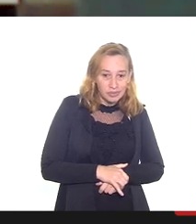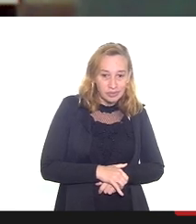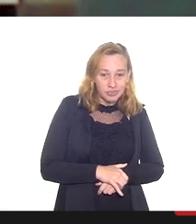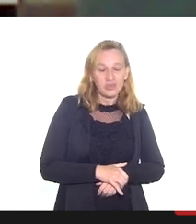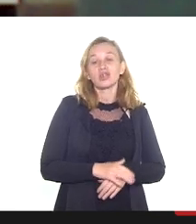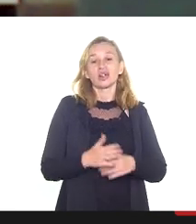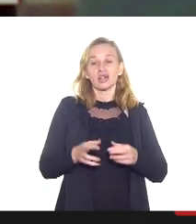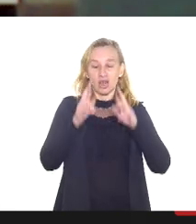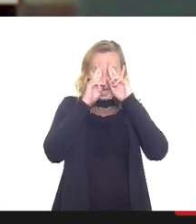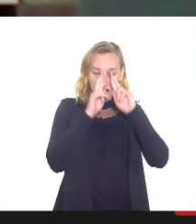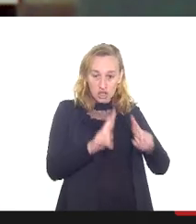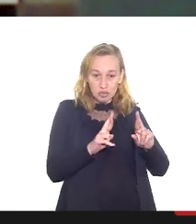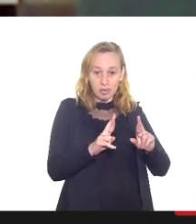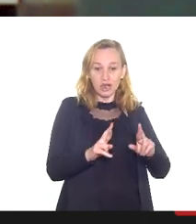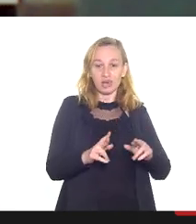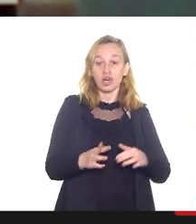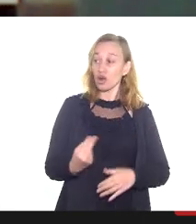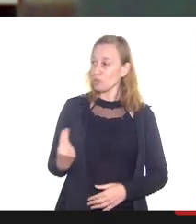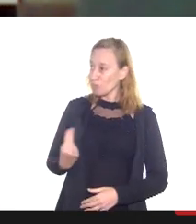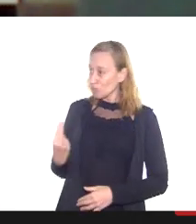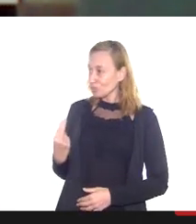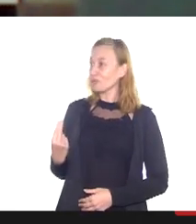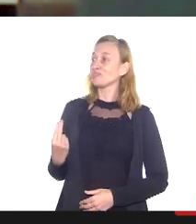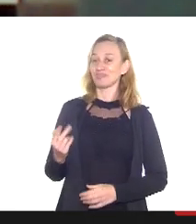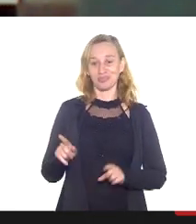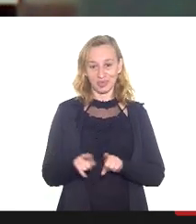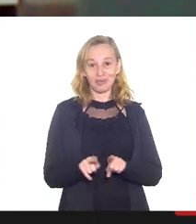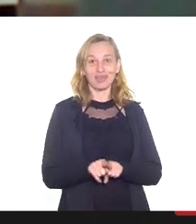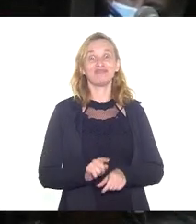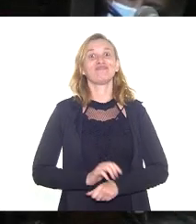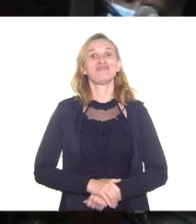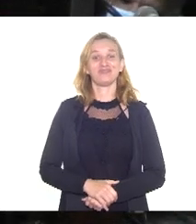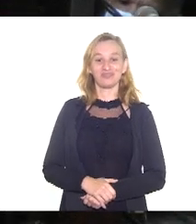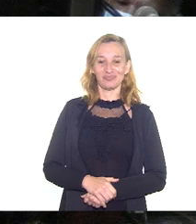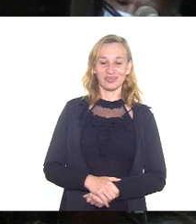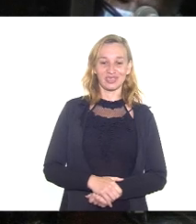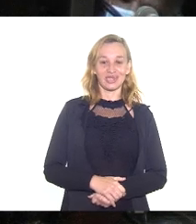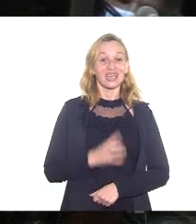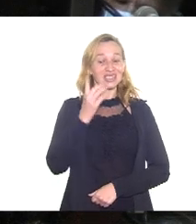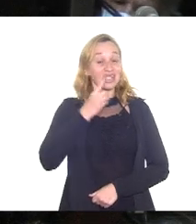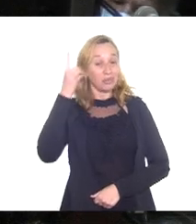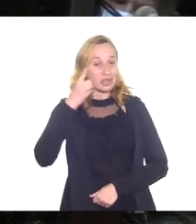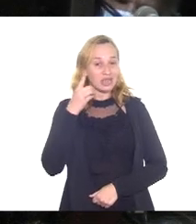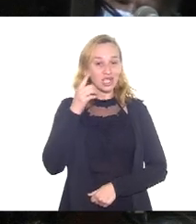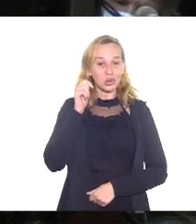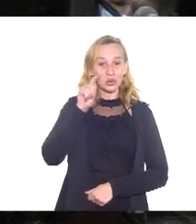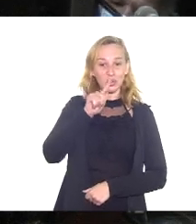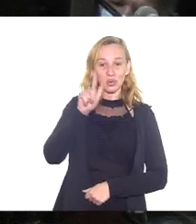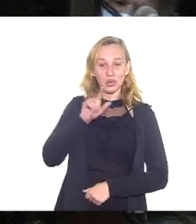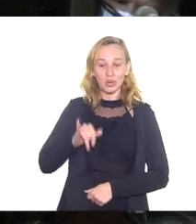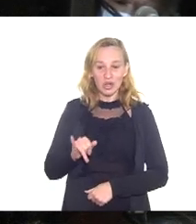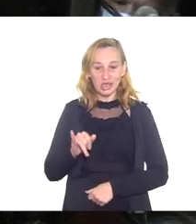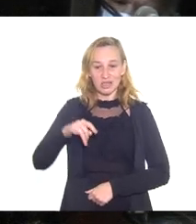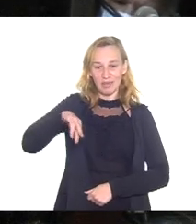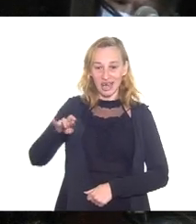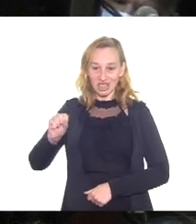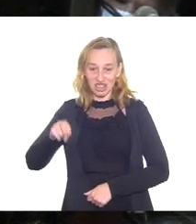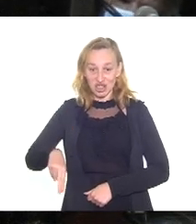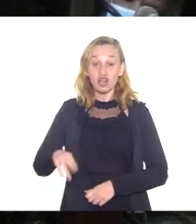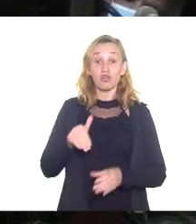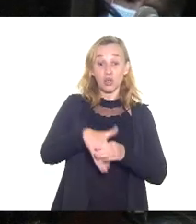e respeito, a coautoria ao meu amigo Marcelo Cedini. Deputado Luiz Martins, votou sim no